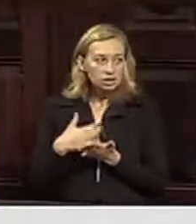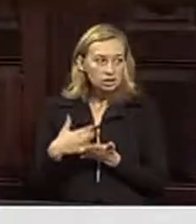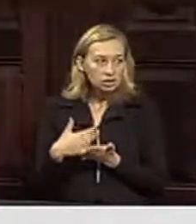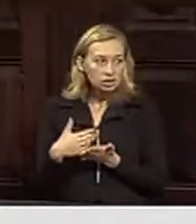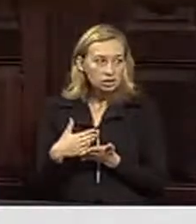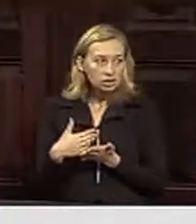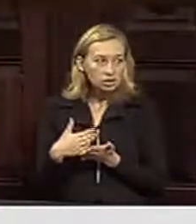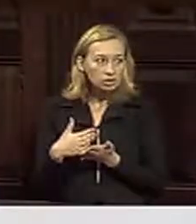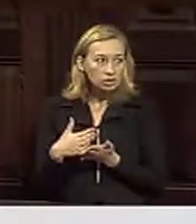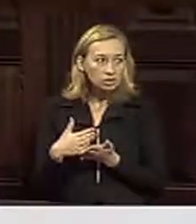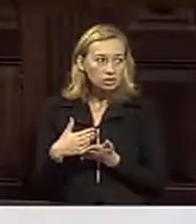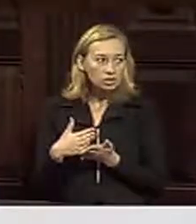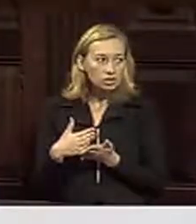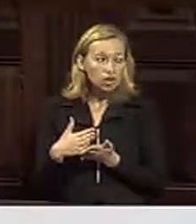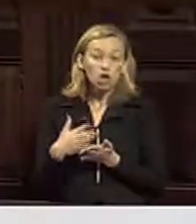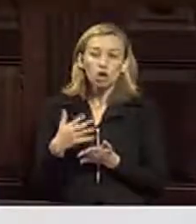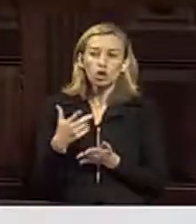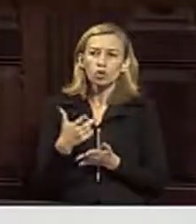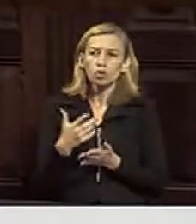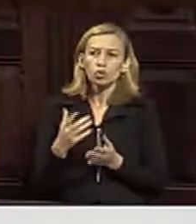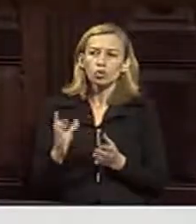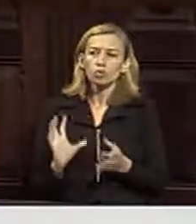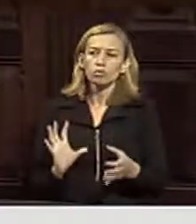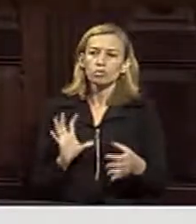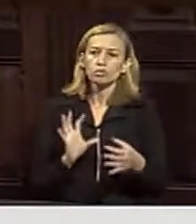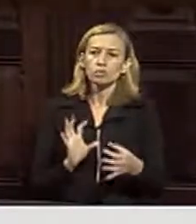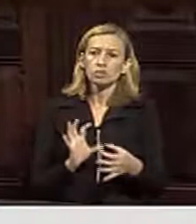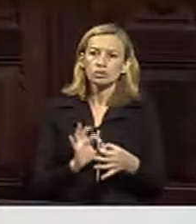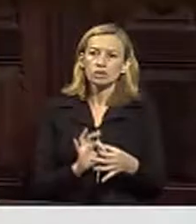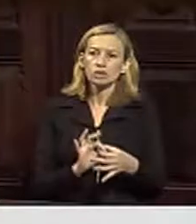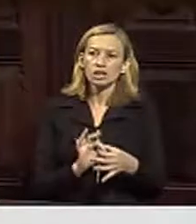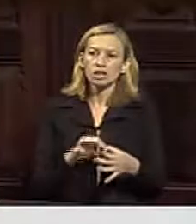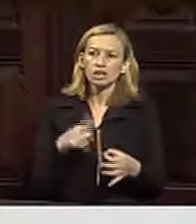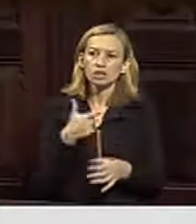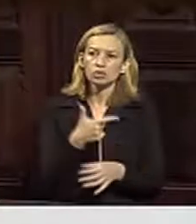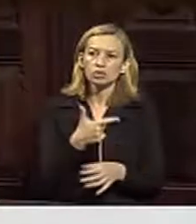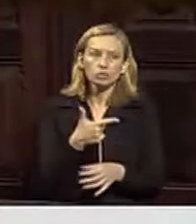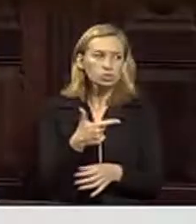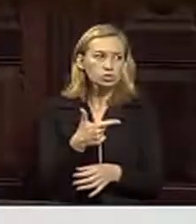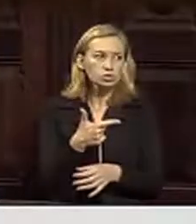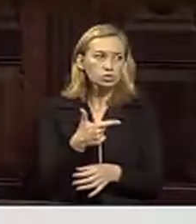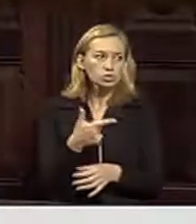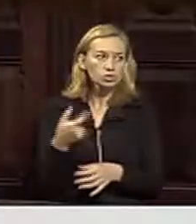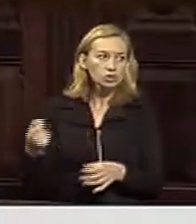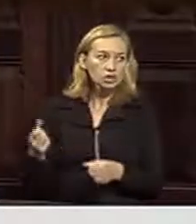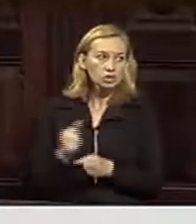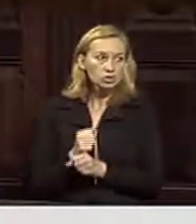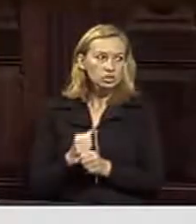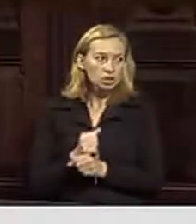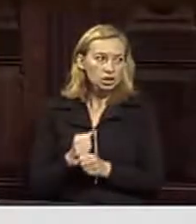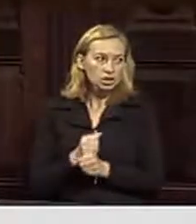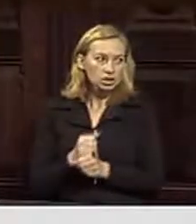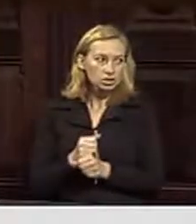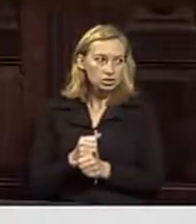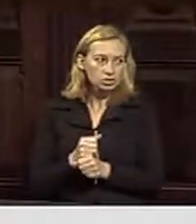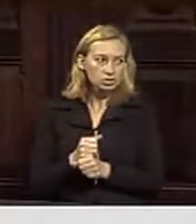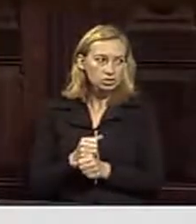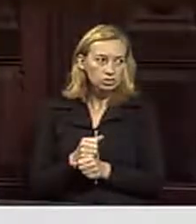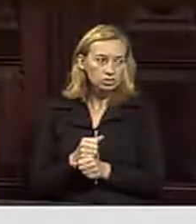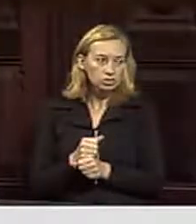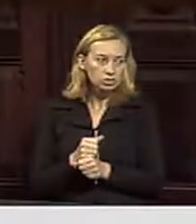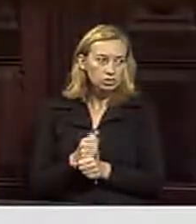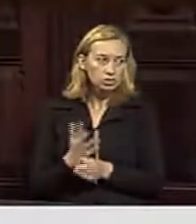completará 200 anos, eu ser aqui presidido numa sessão no nosso